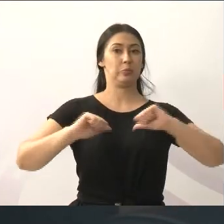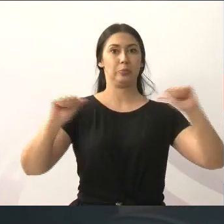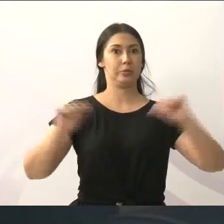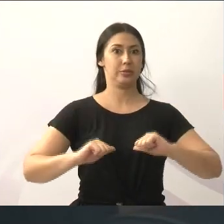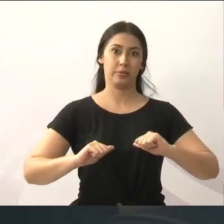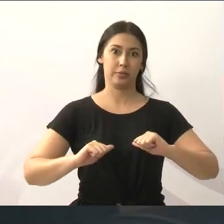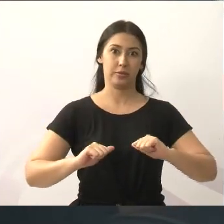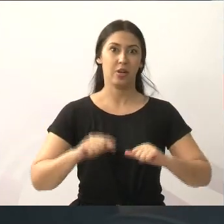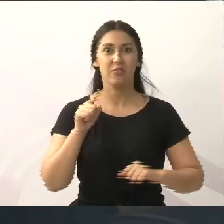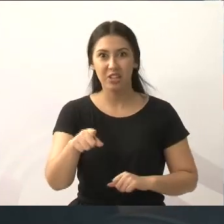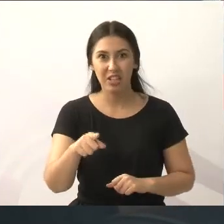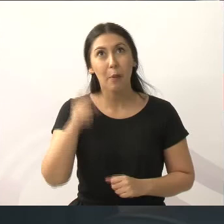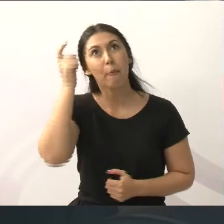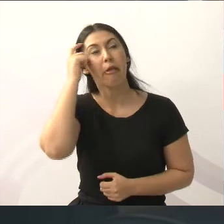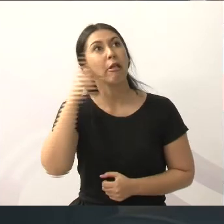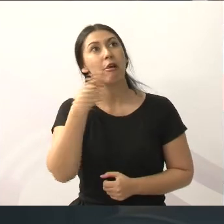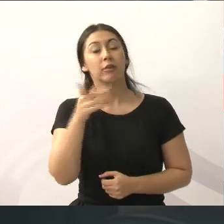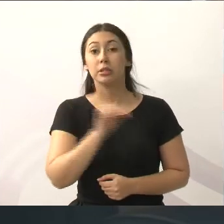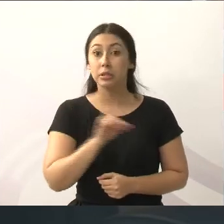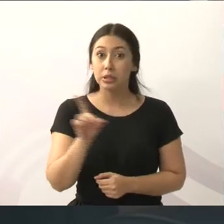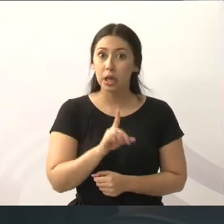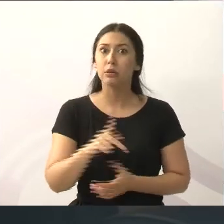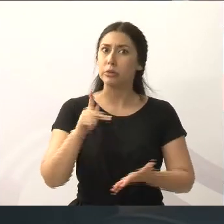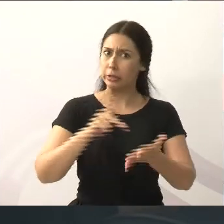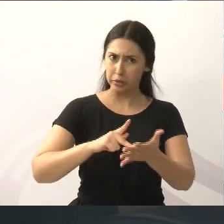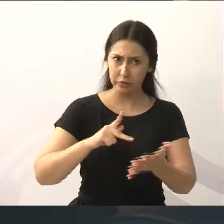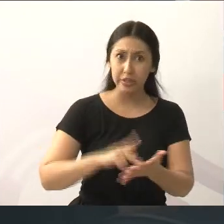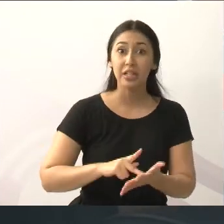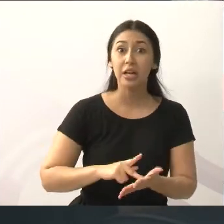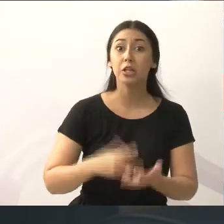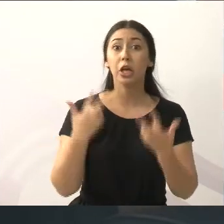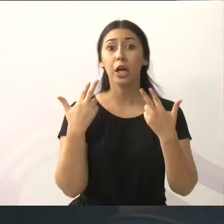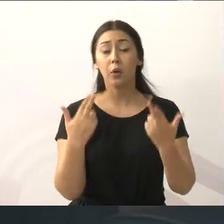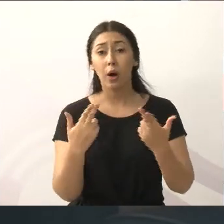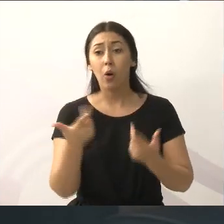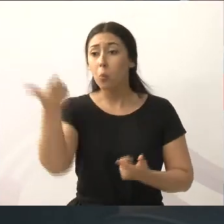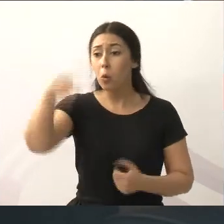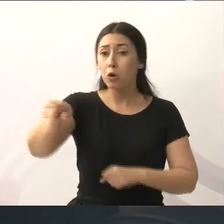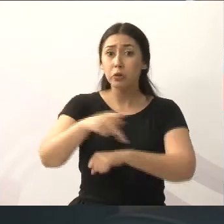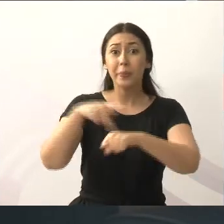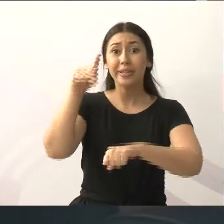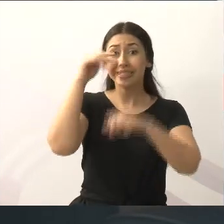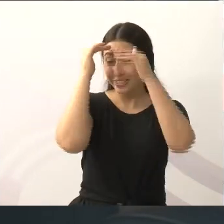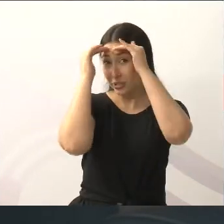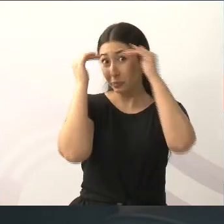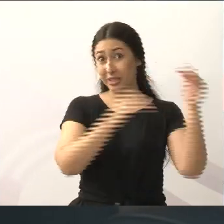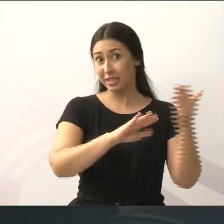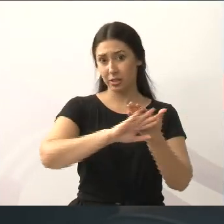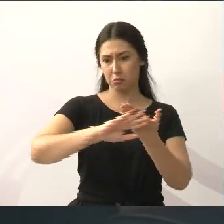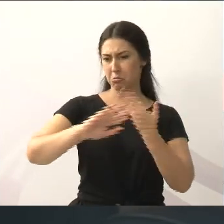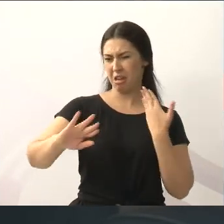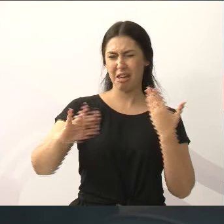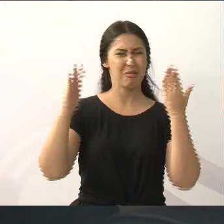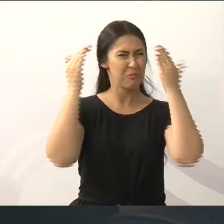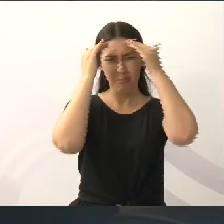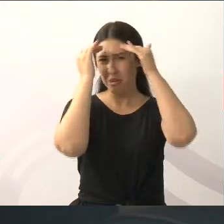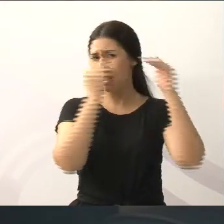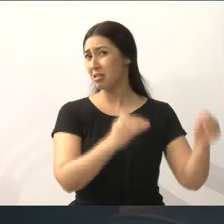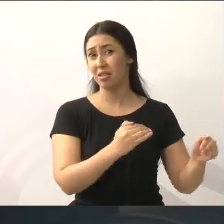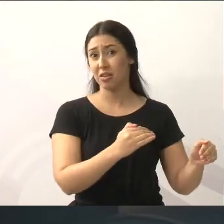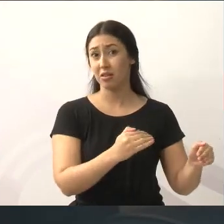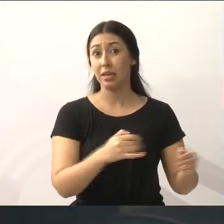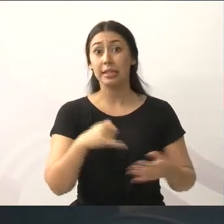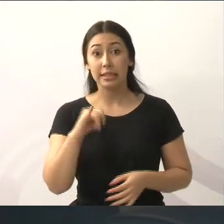de nada, mas está condizente com os países que não tomaram as medidas eficazes. Se nós não tivéssemos